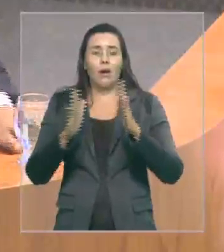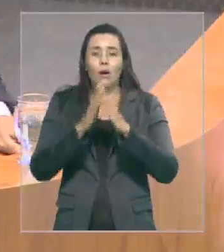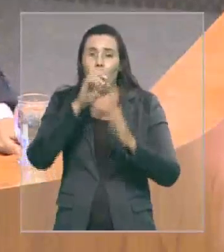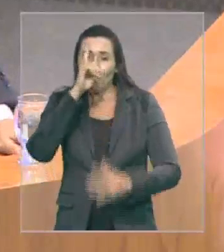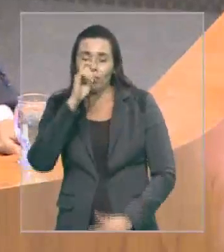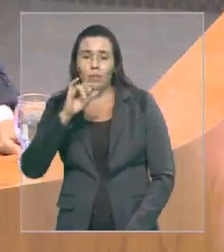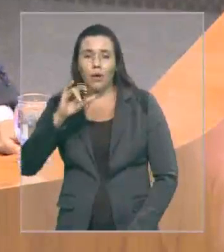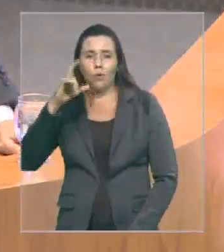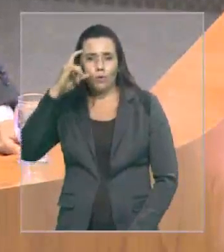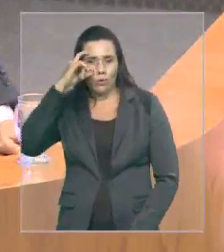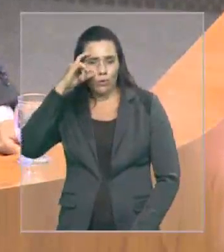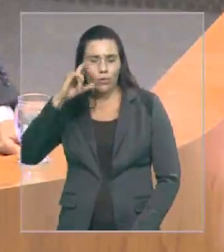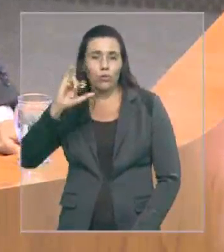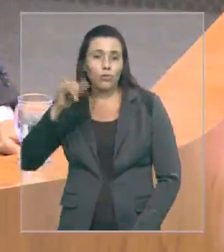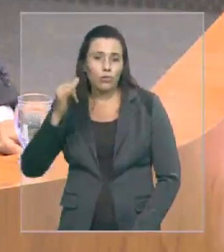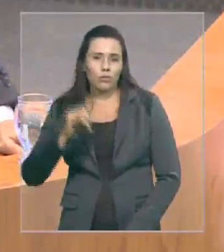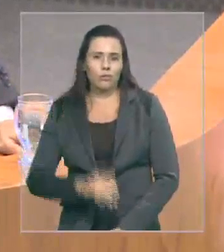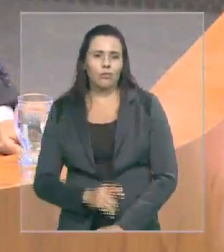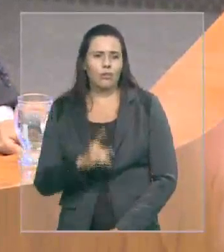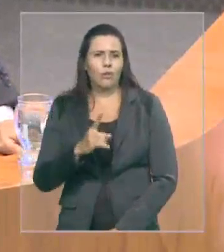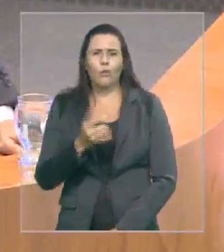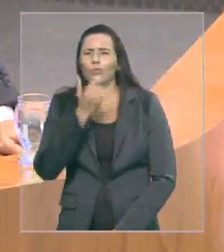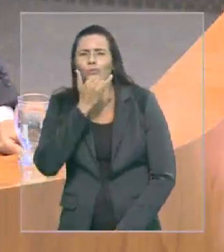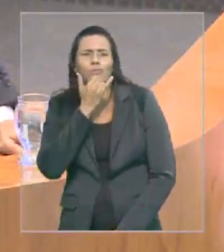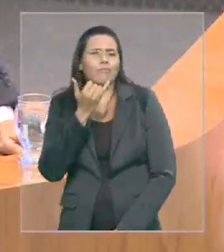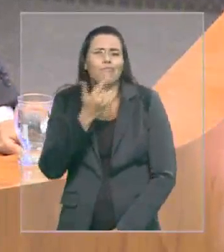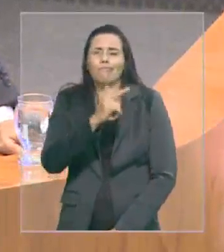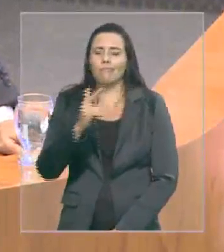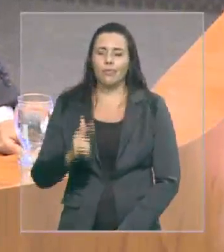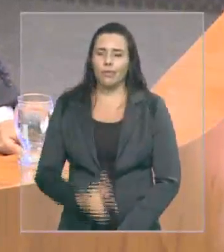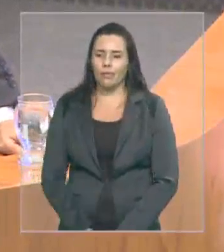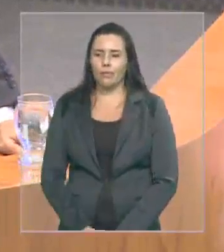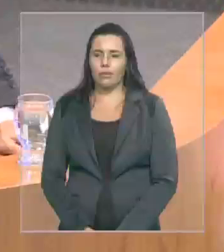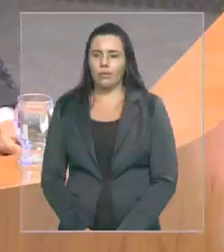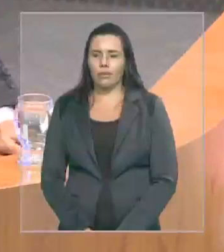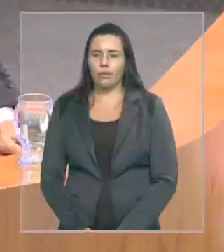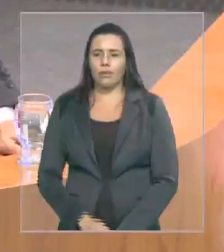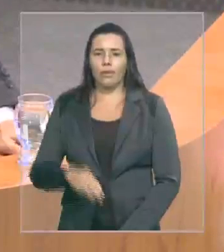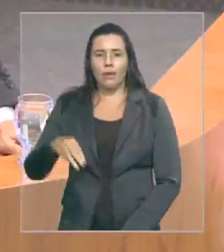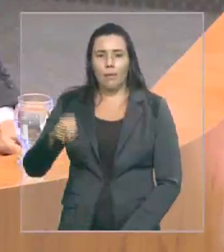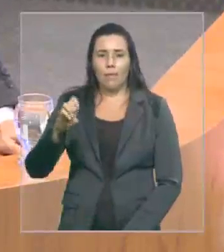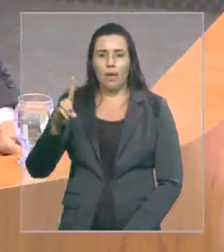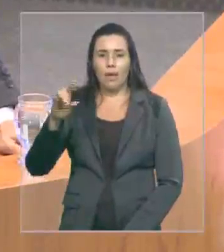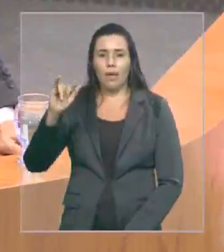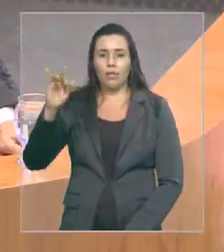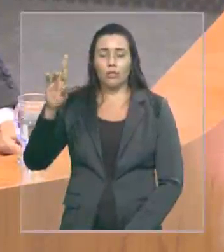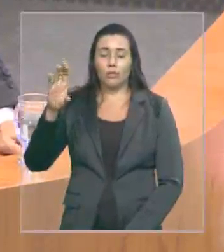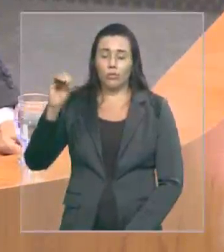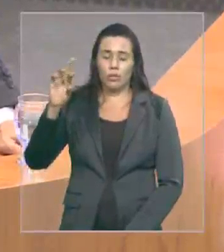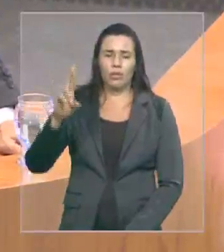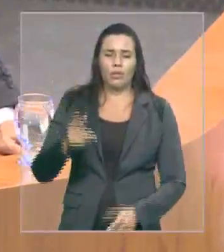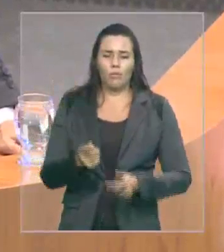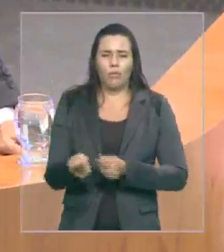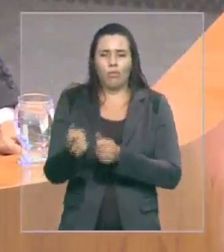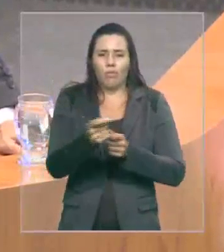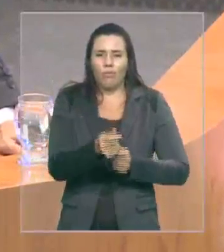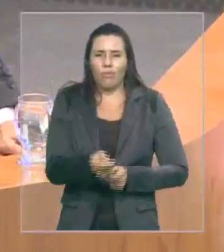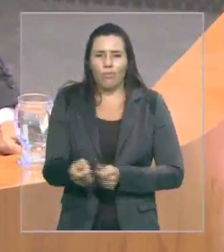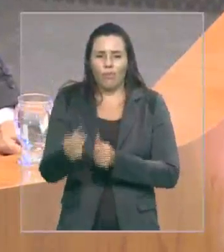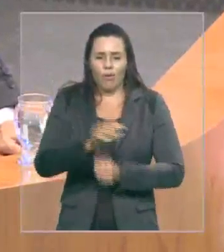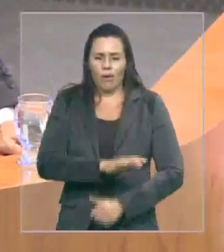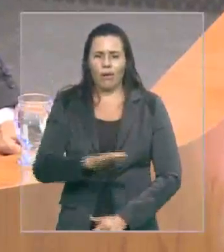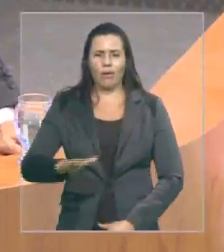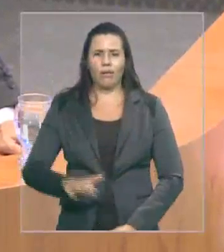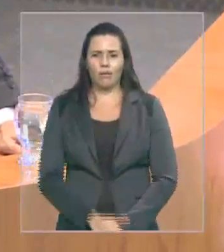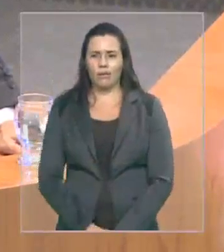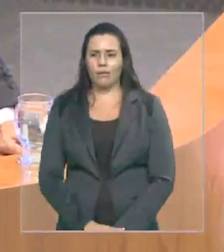é não ter construído nenhuma escola. Medíocre é abandonar as crianças. Medíocre, você sabe o que é medíocre? Medíocre é construir a Praça